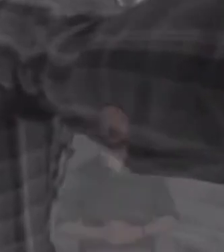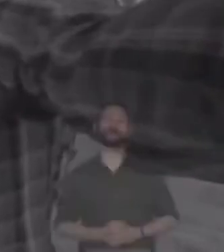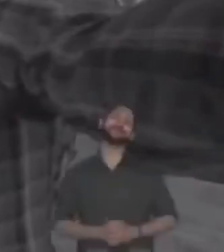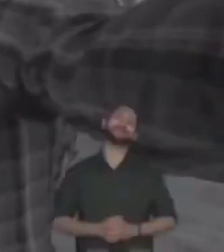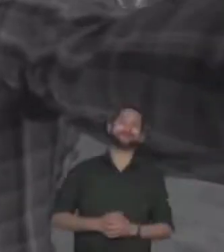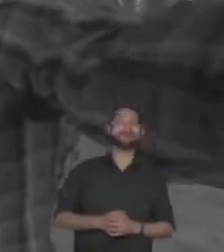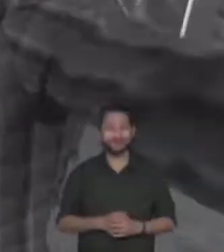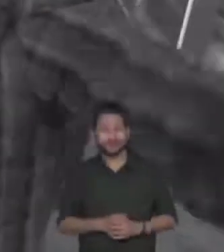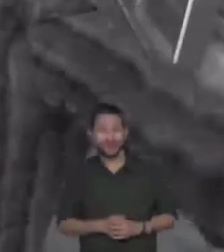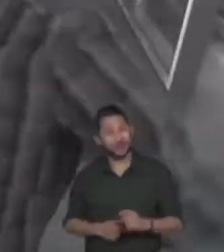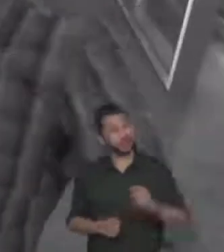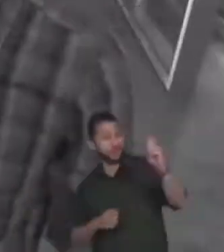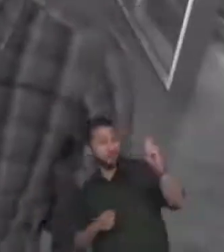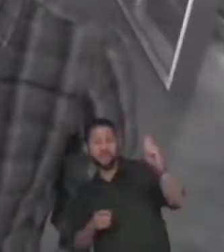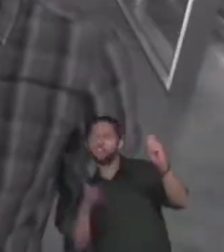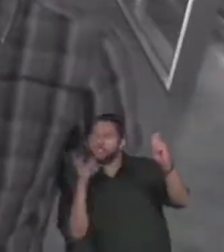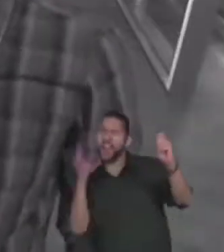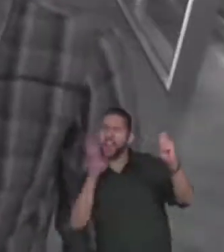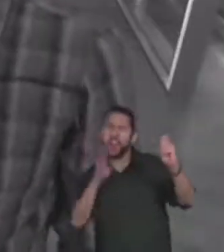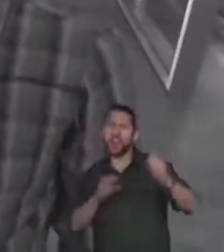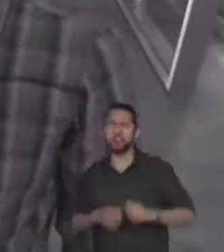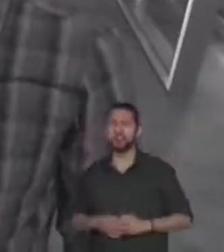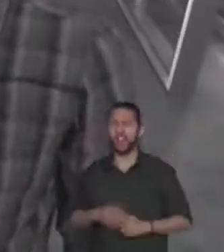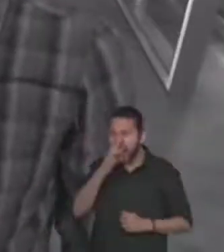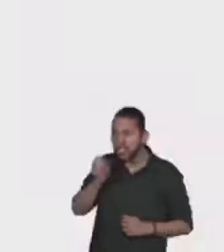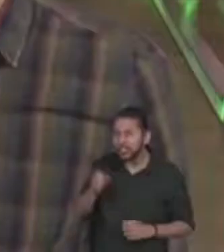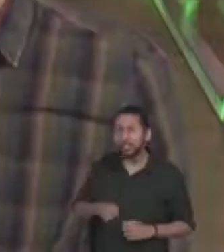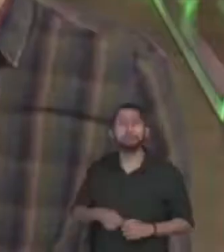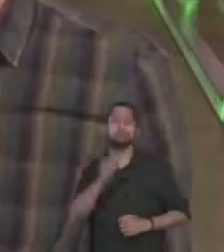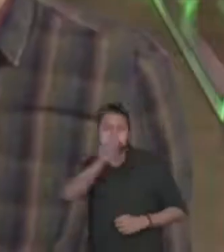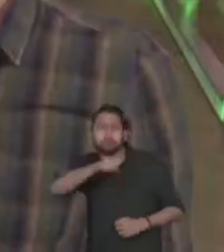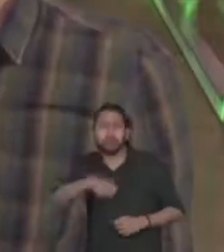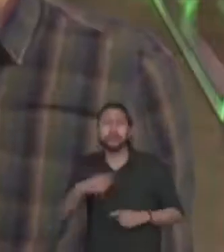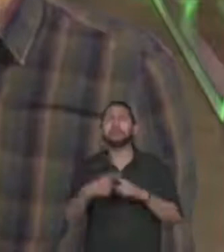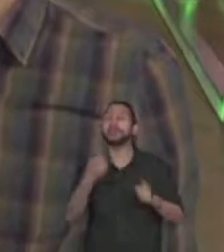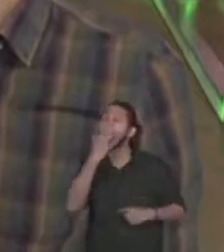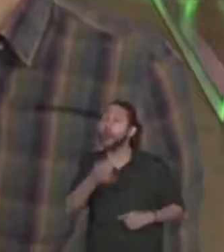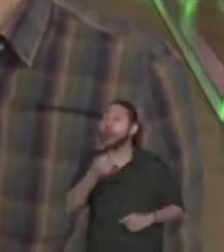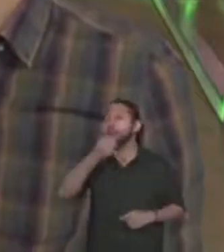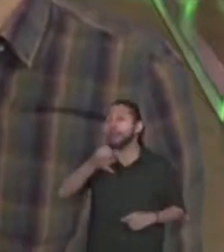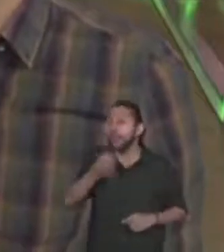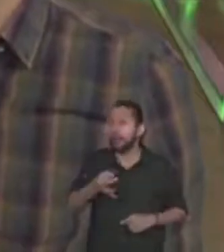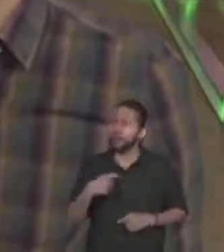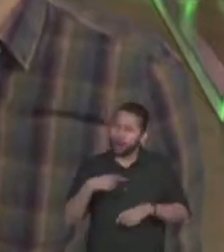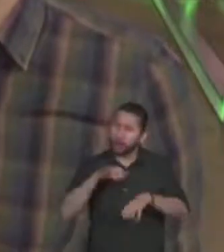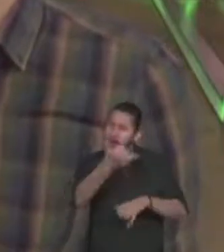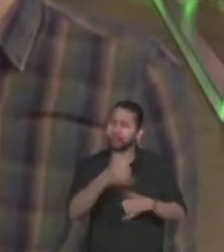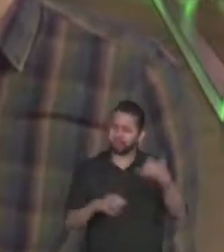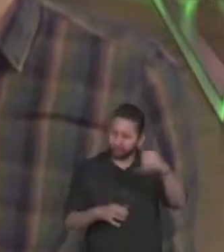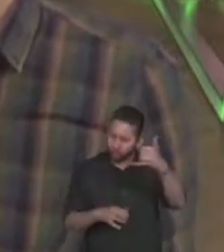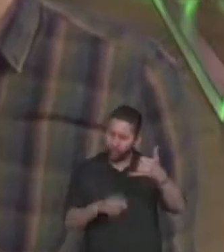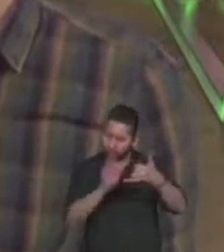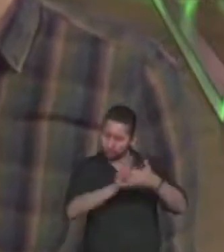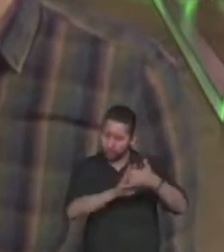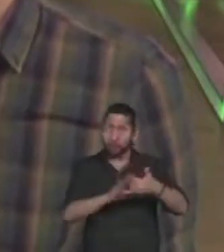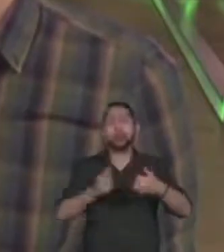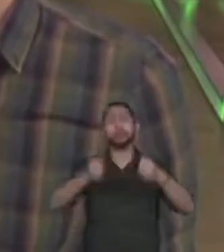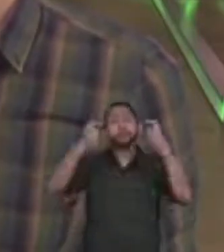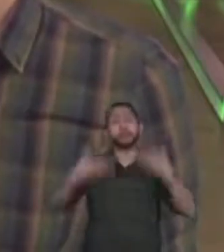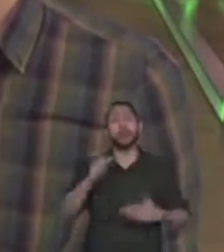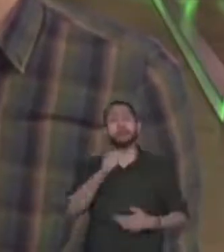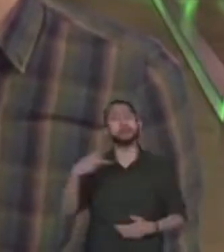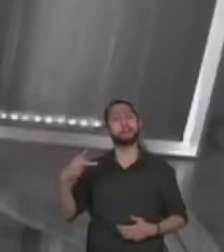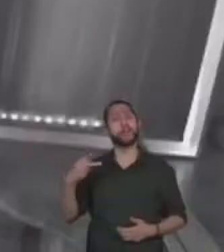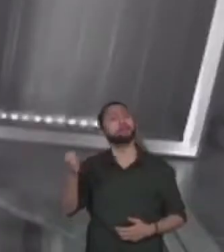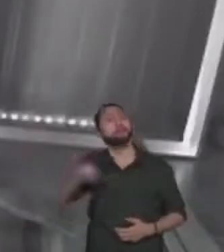Vai ficar maneira essa selfie, Brunão. Você acha, é? Ou eu acho. Mas sabe o que eu acho também? Que a gente pode aproveitar que você está com o seu celular para falar sobre as novidades